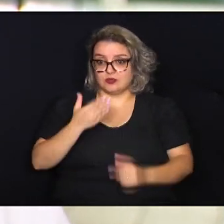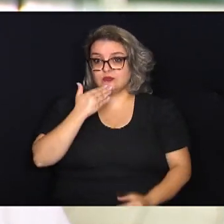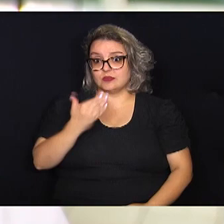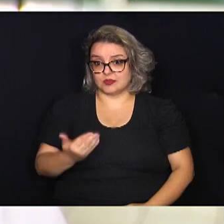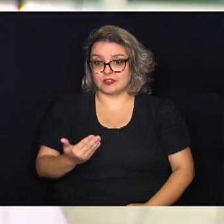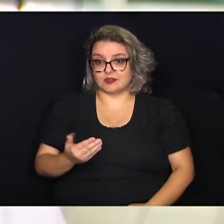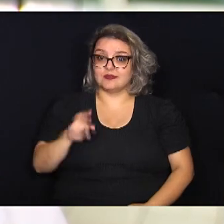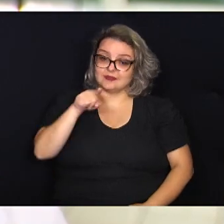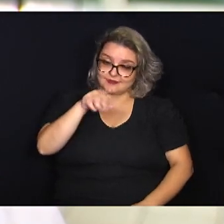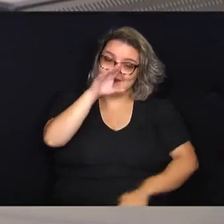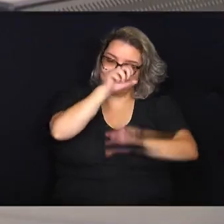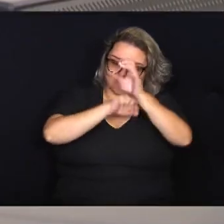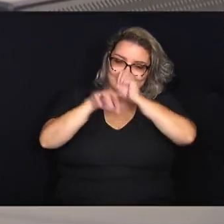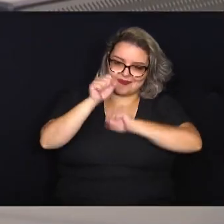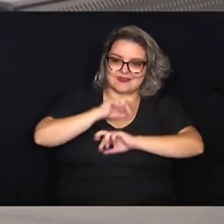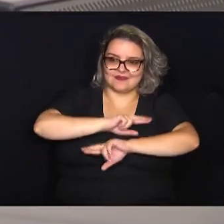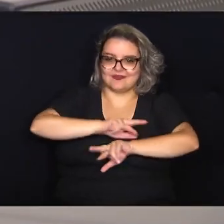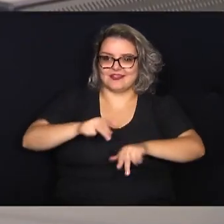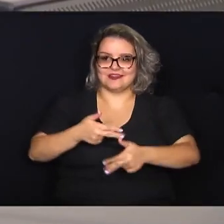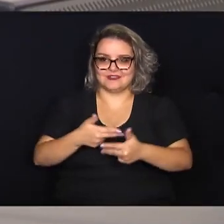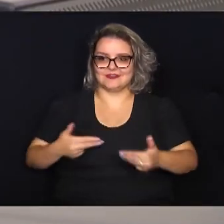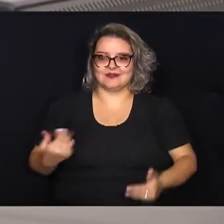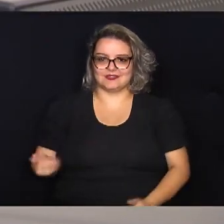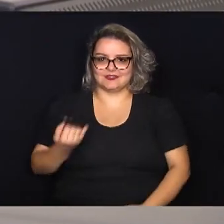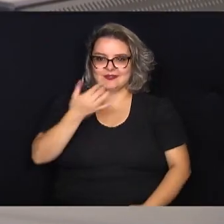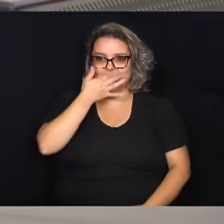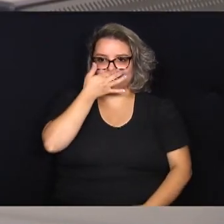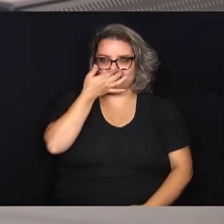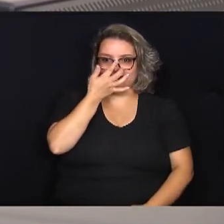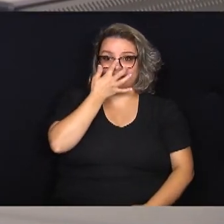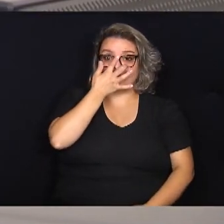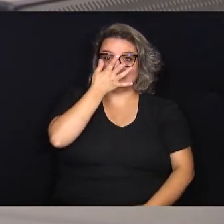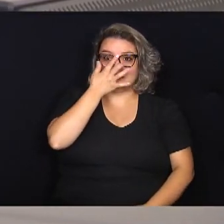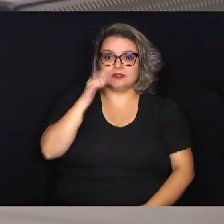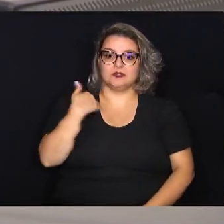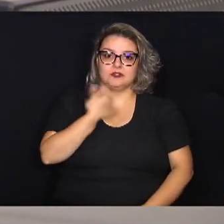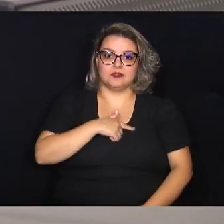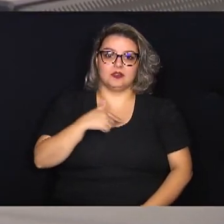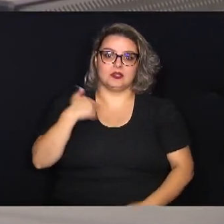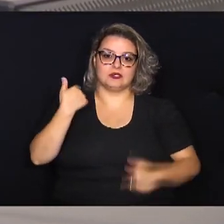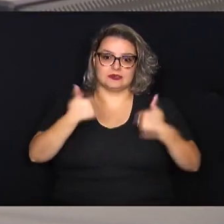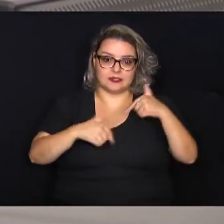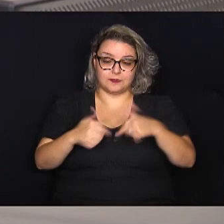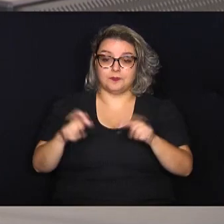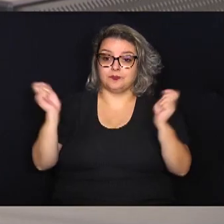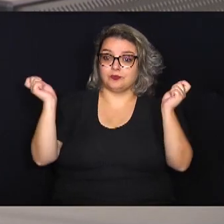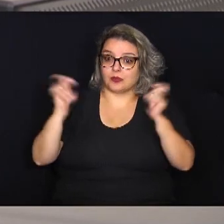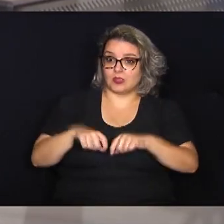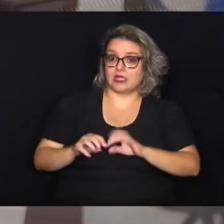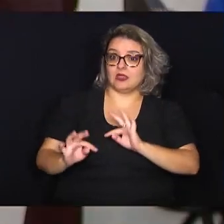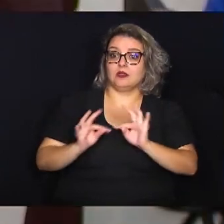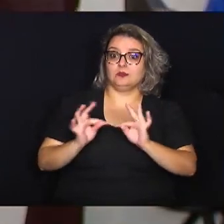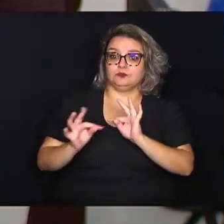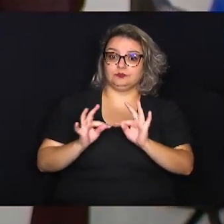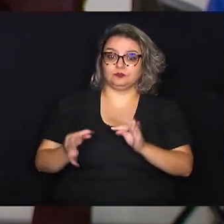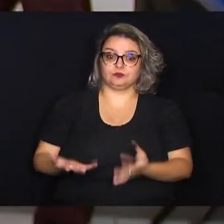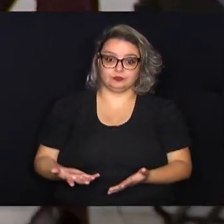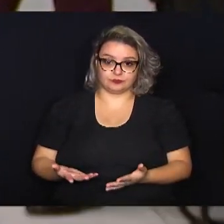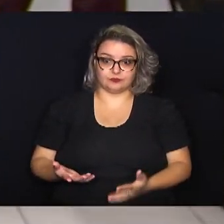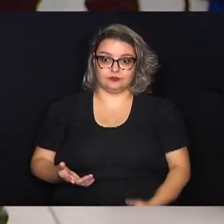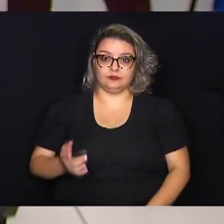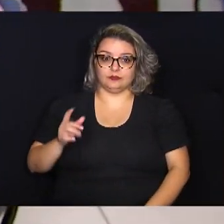vai aprender muita coisa interessante. Nós trabalhamos principalmente competências técnicas, né, que são as